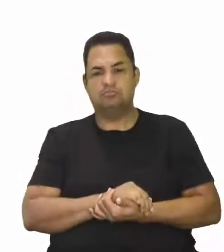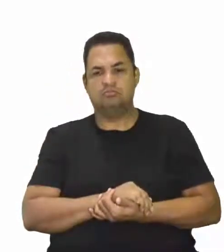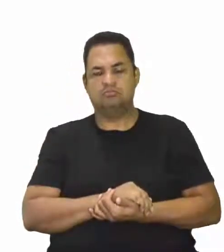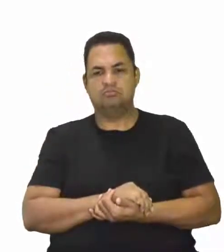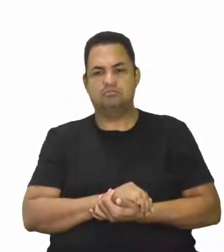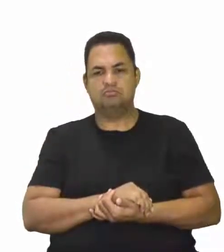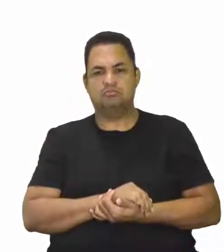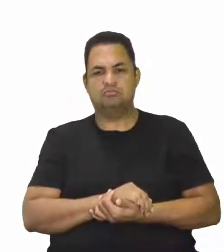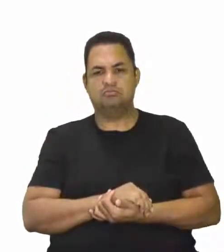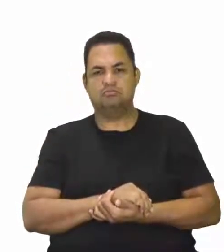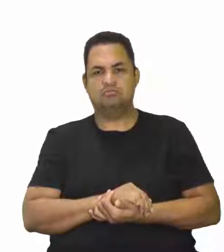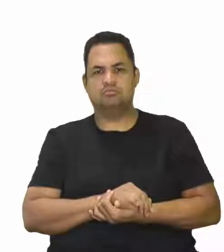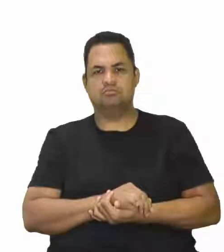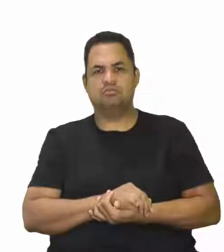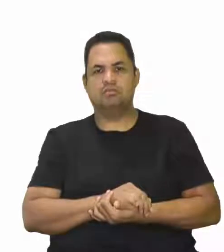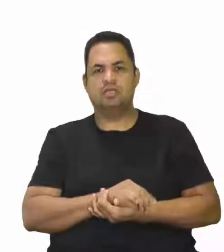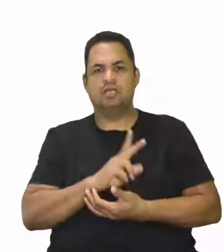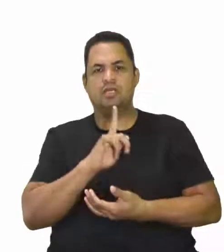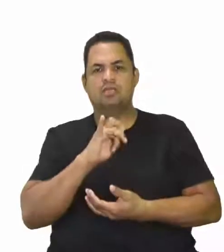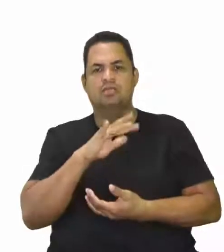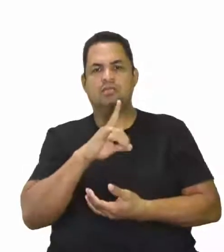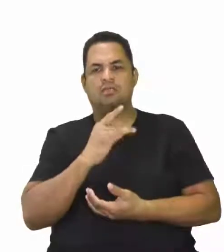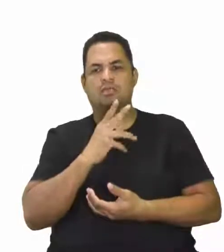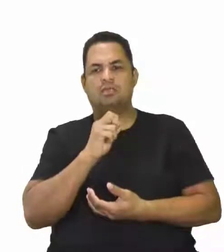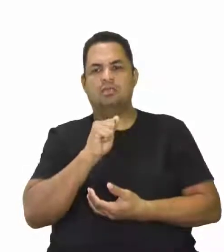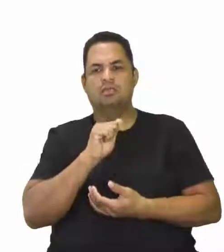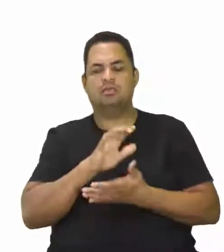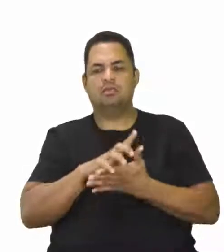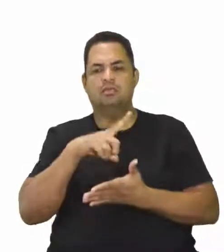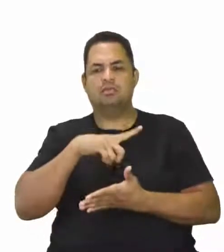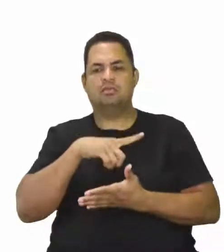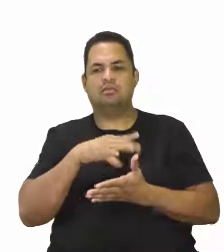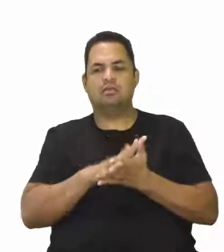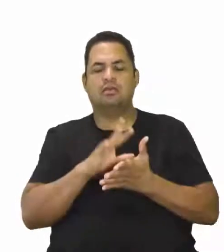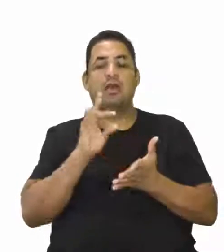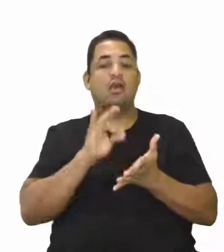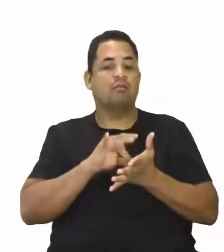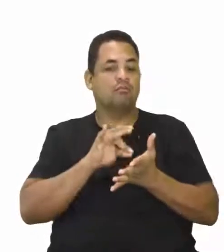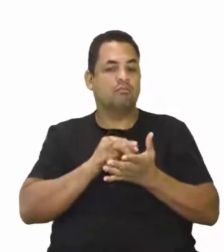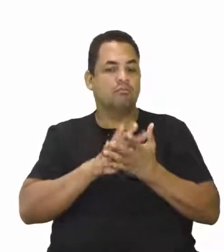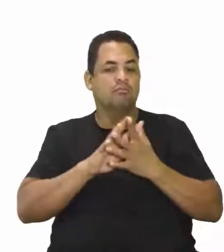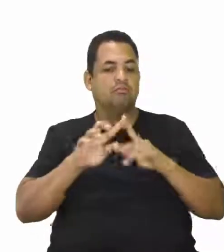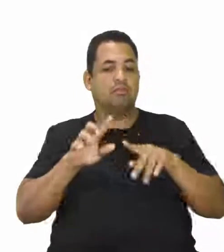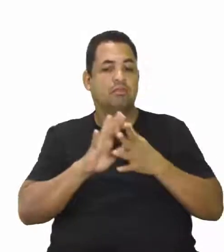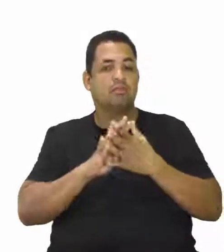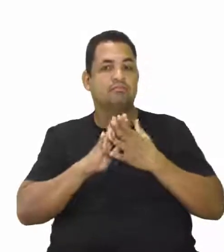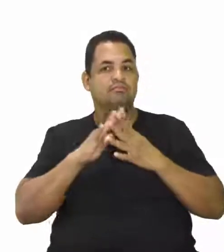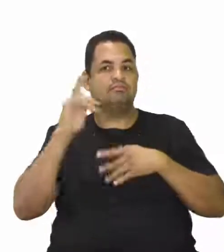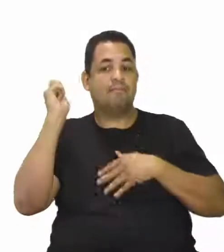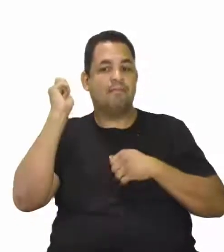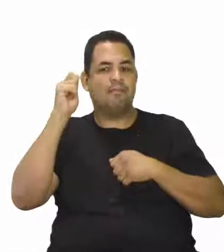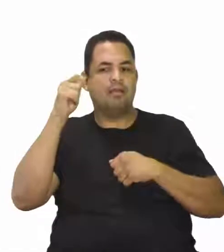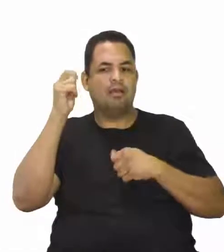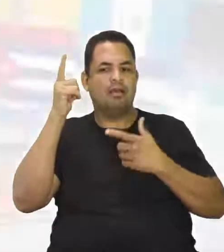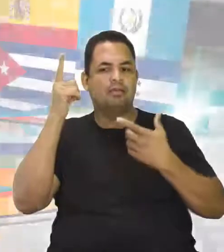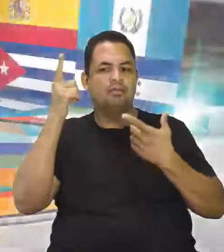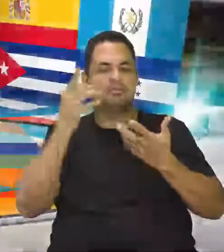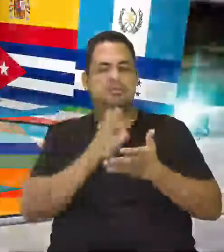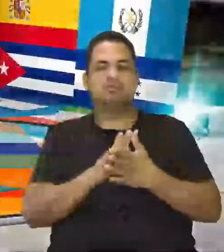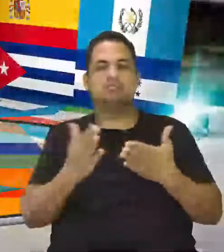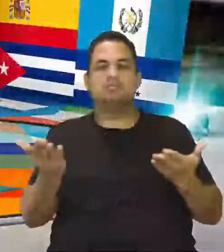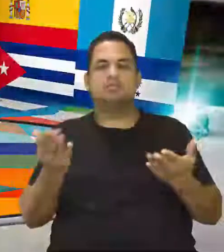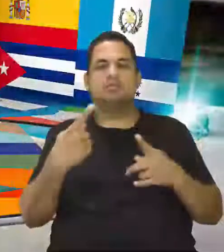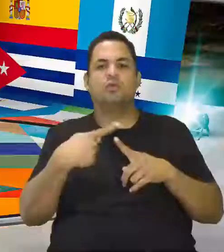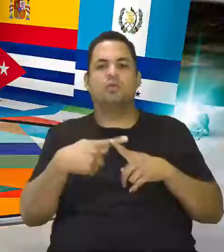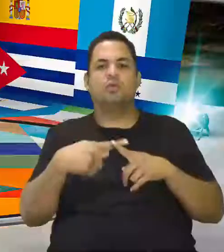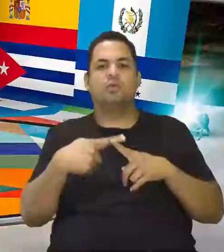La Gitanília nós temos um pouquinho de realismo mágico, porque o desenlace, não